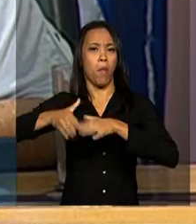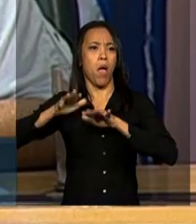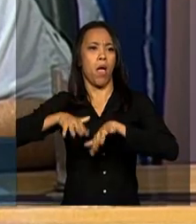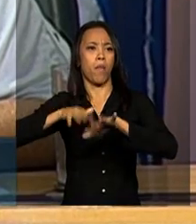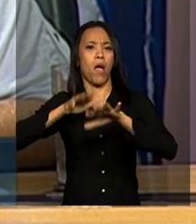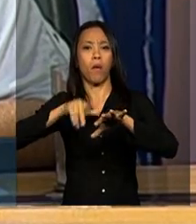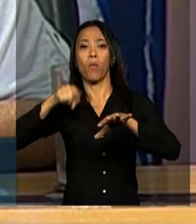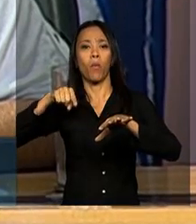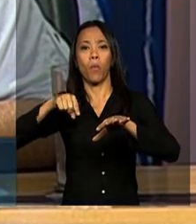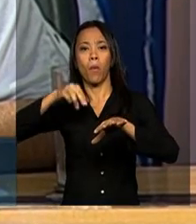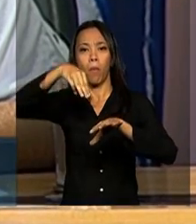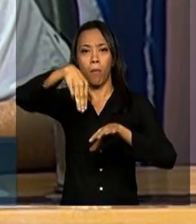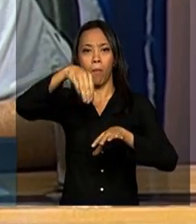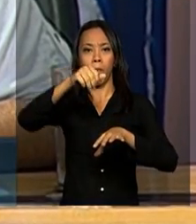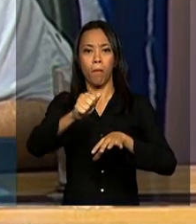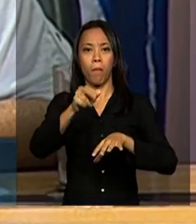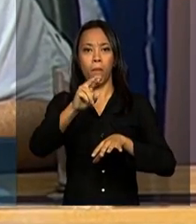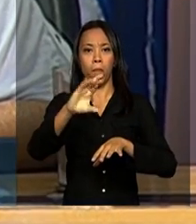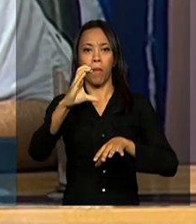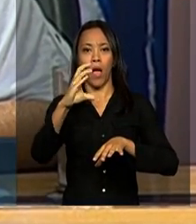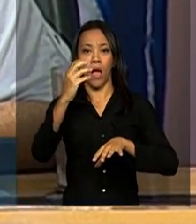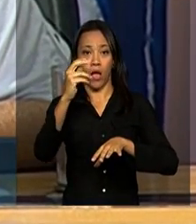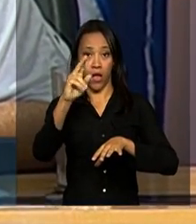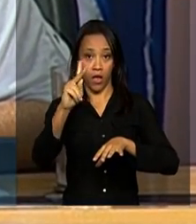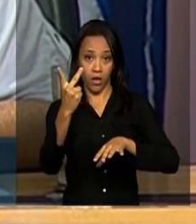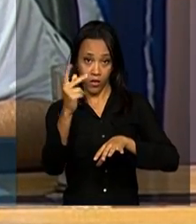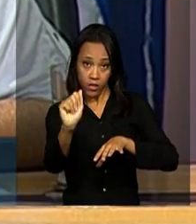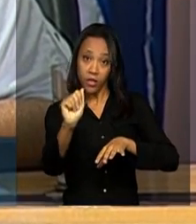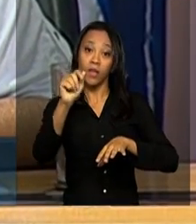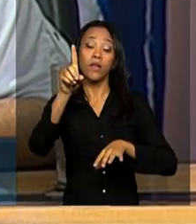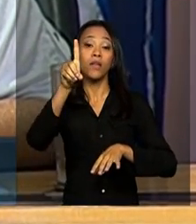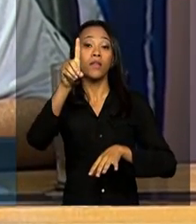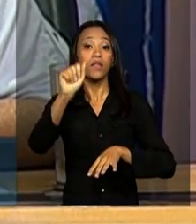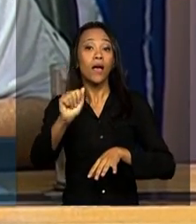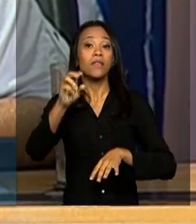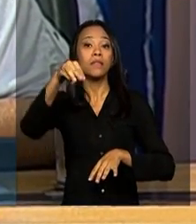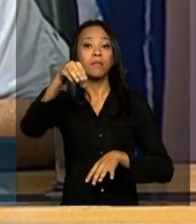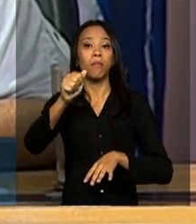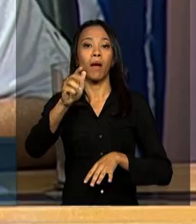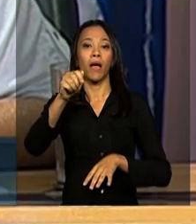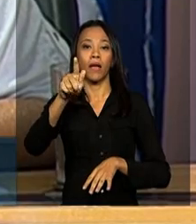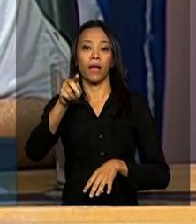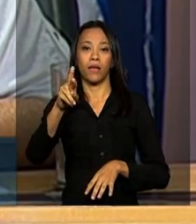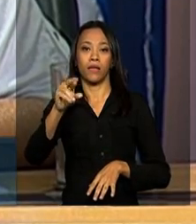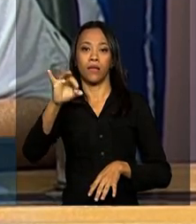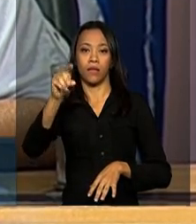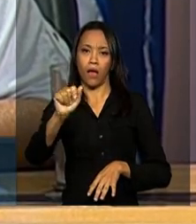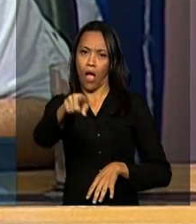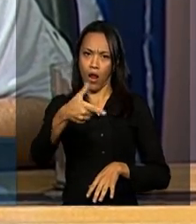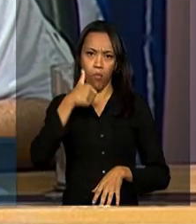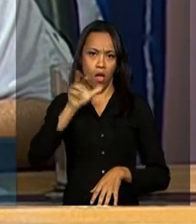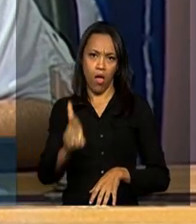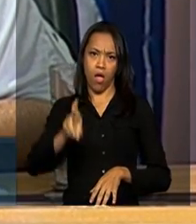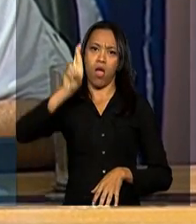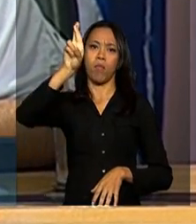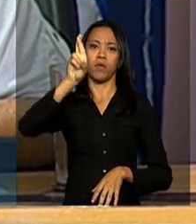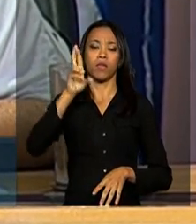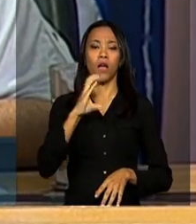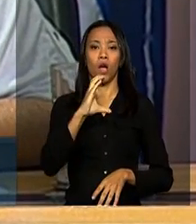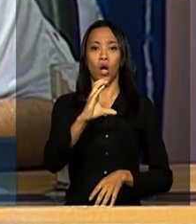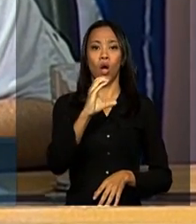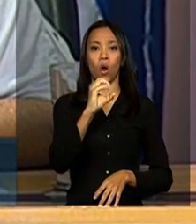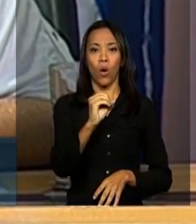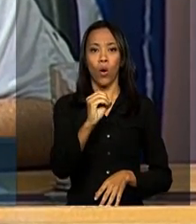uma marca, né, indiscutível da luta das mulheres, e, por isso, a sua presença aqui em nome da CONTAG é